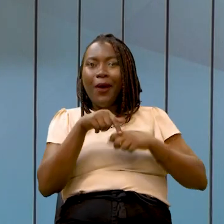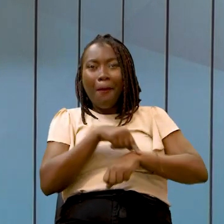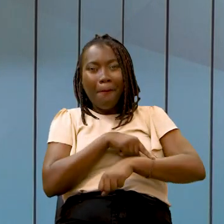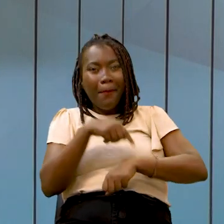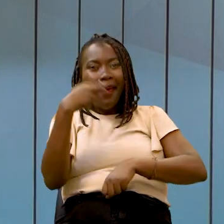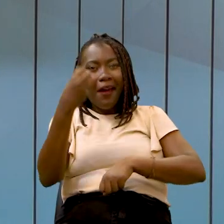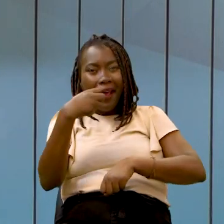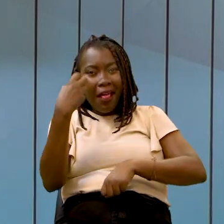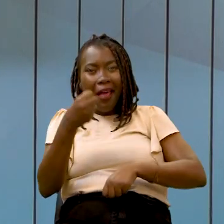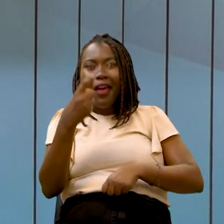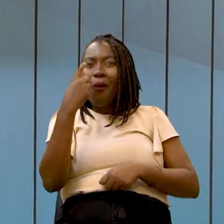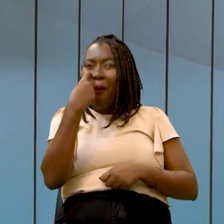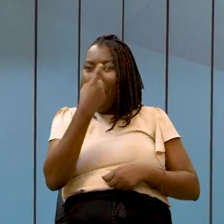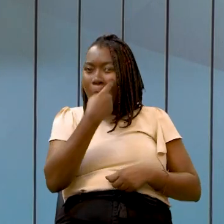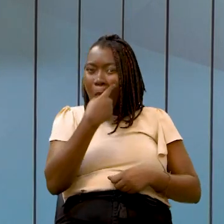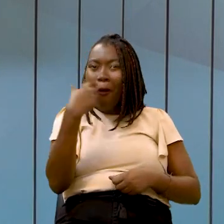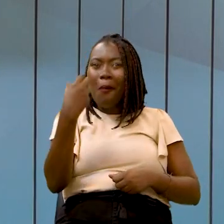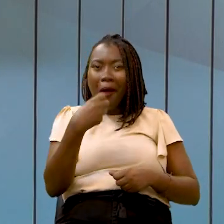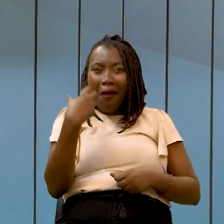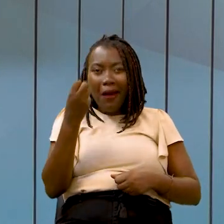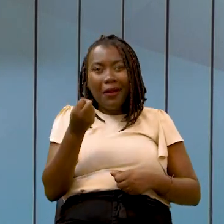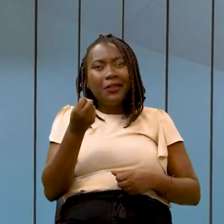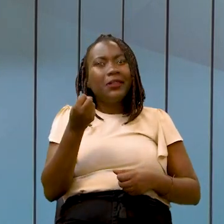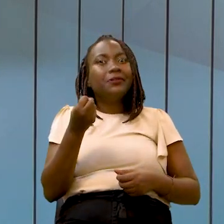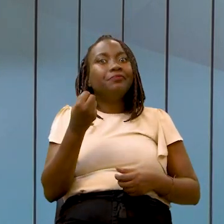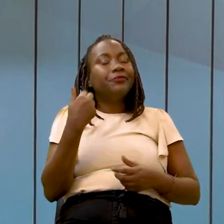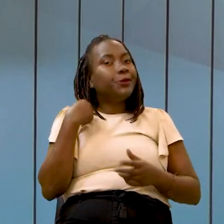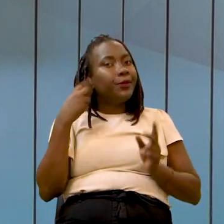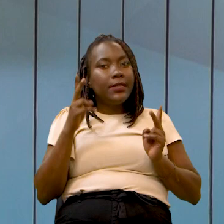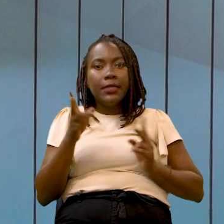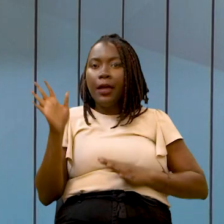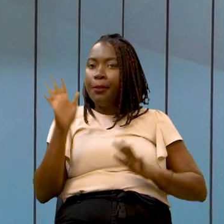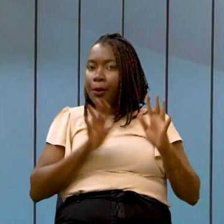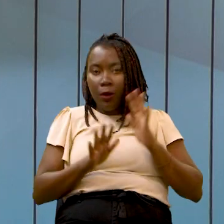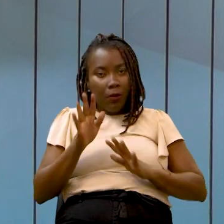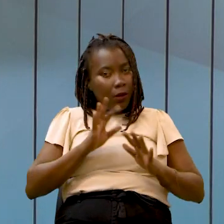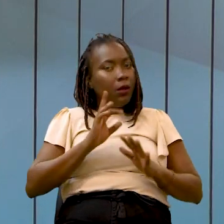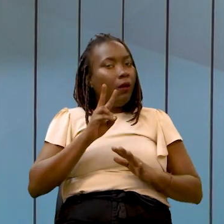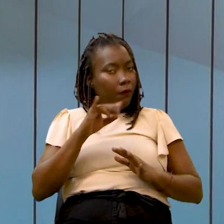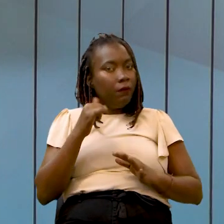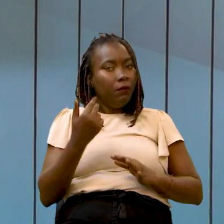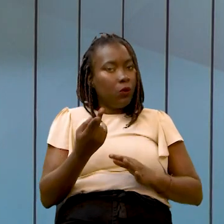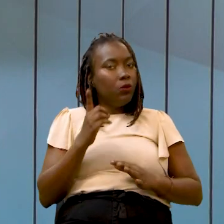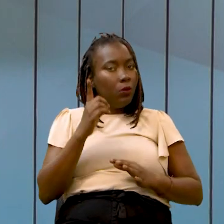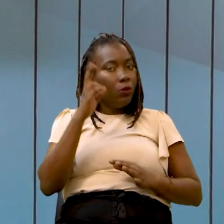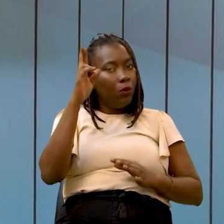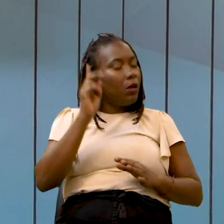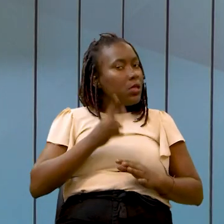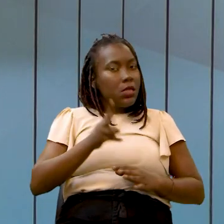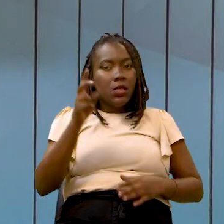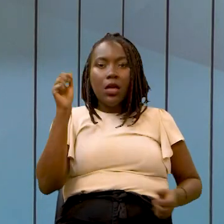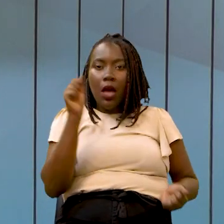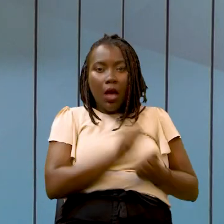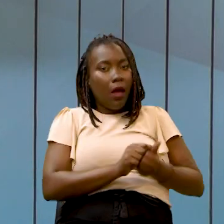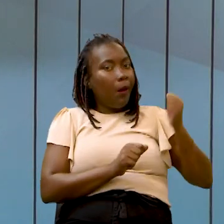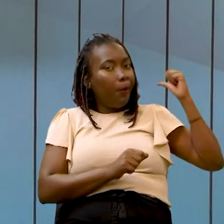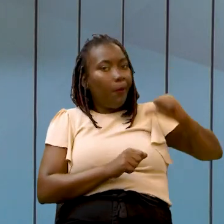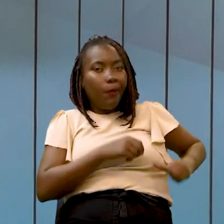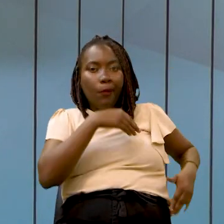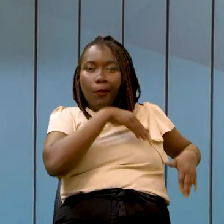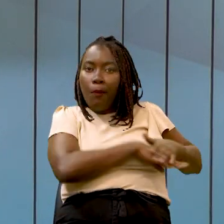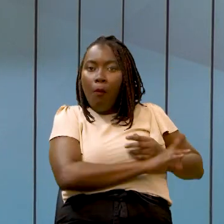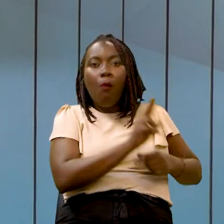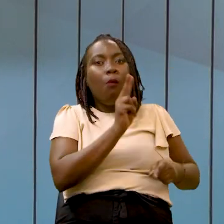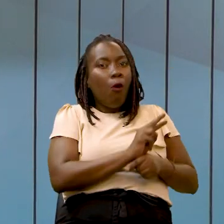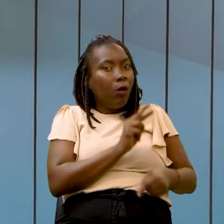falou, né? Por ter pele clara, os olhos claros, então eu sempre estou me cuidando, viu, doutor Paulo? Sempre estou com o protetor solar